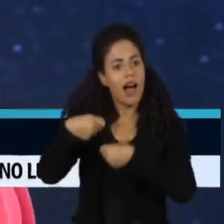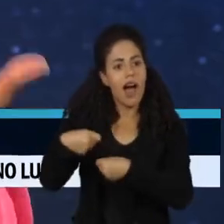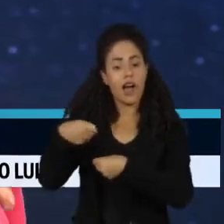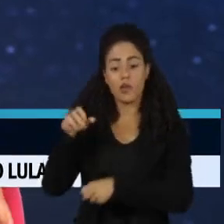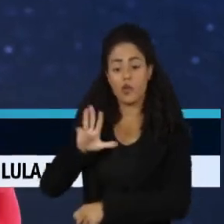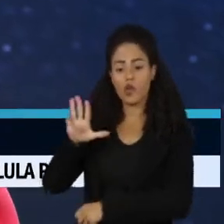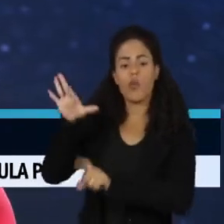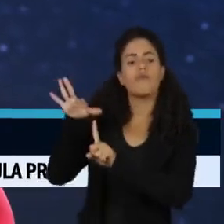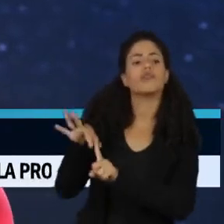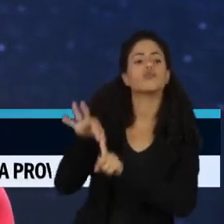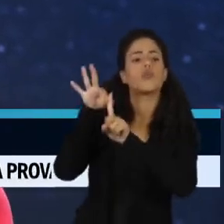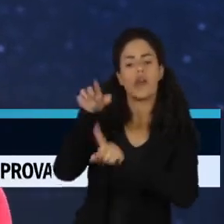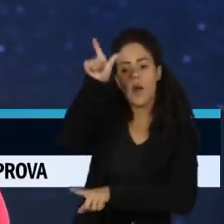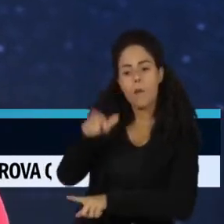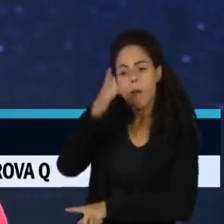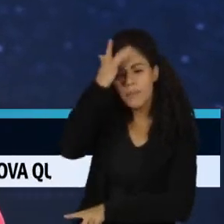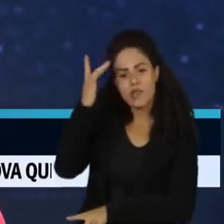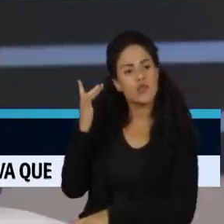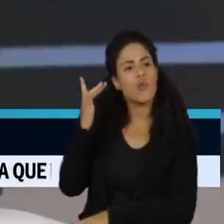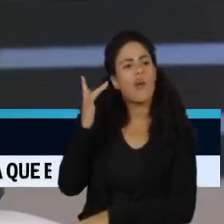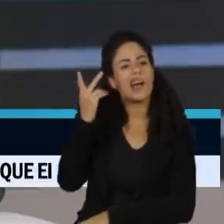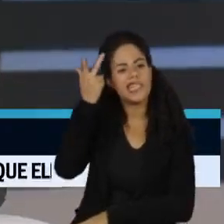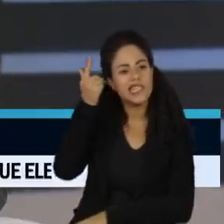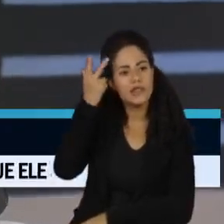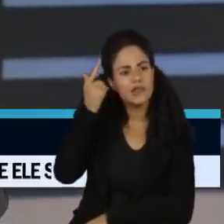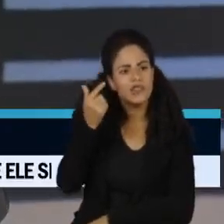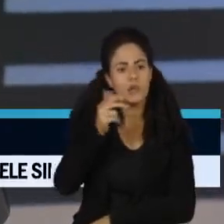Lula será um civil e não militar